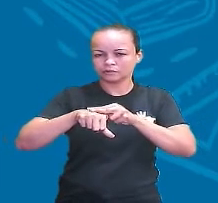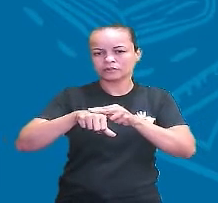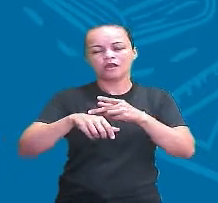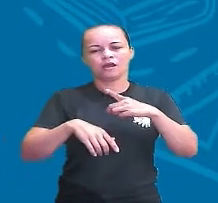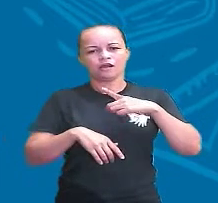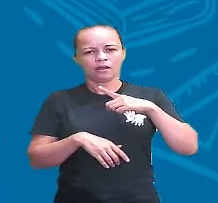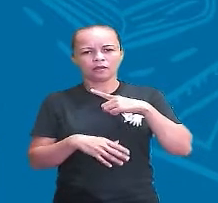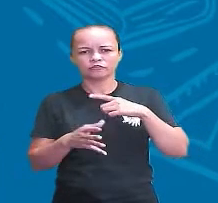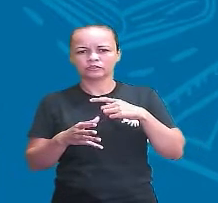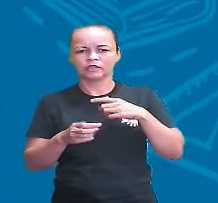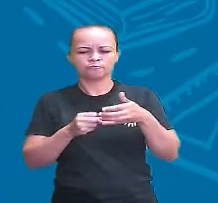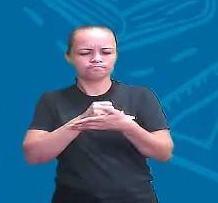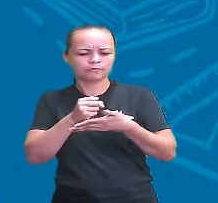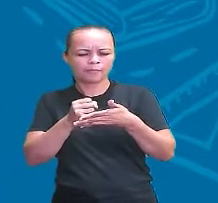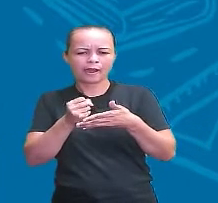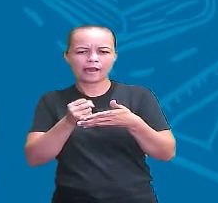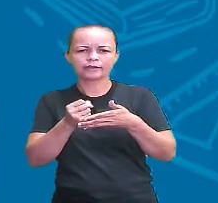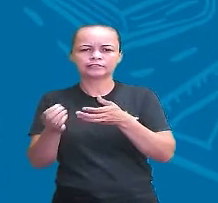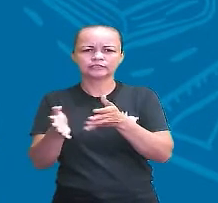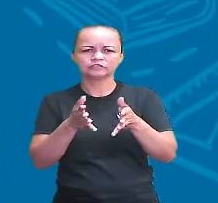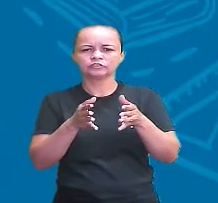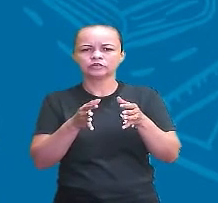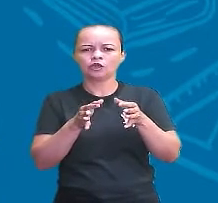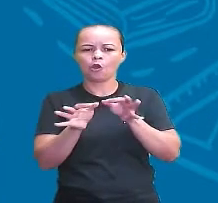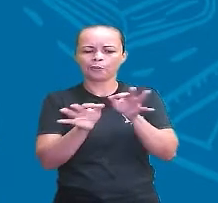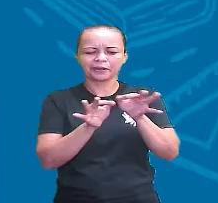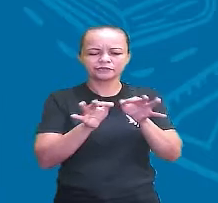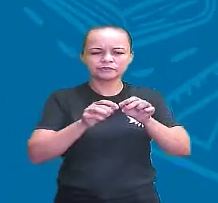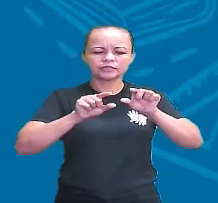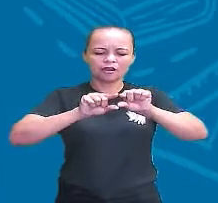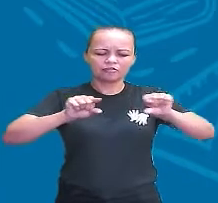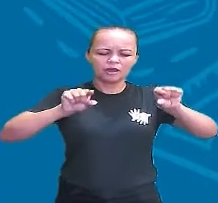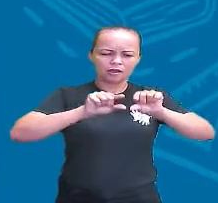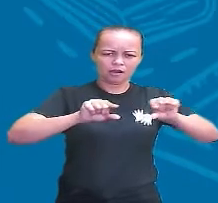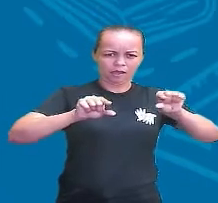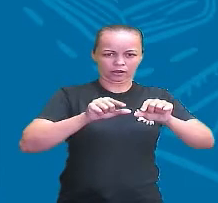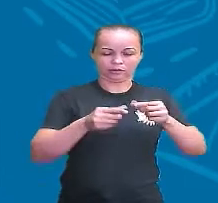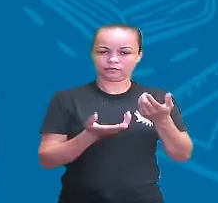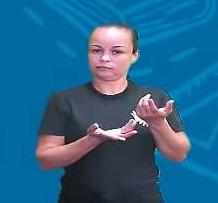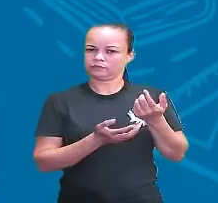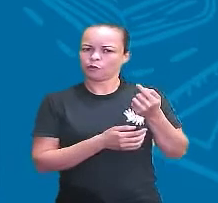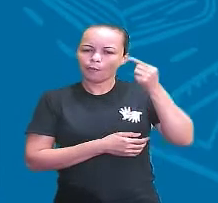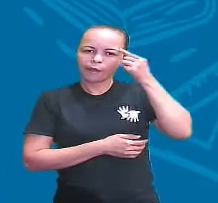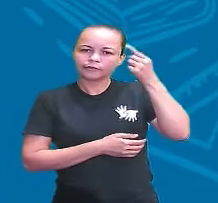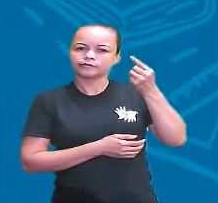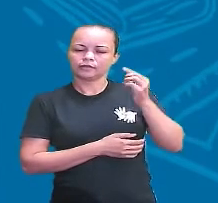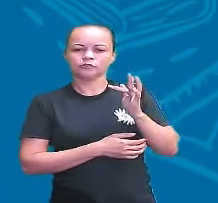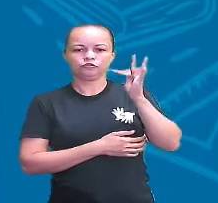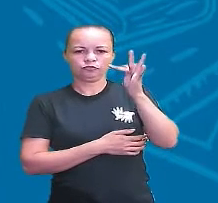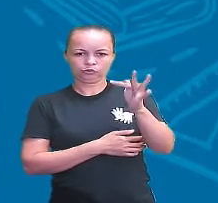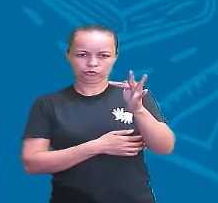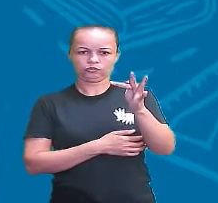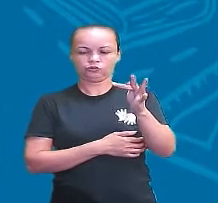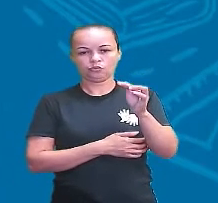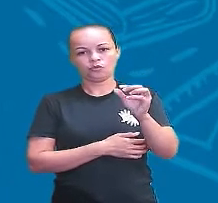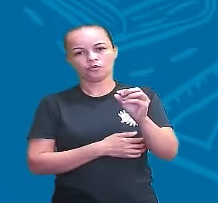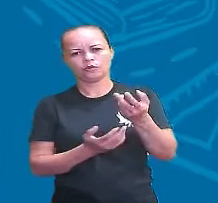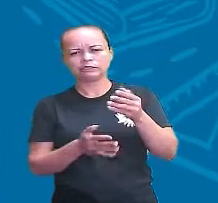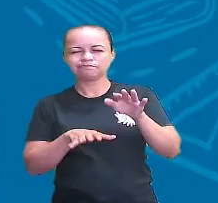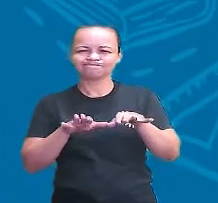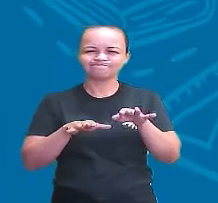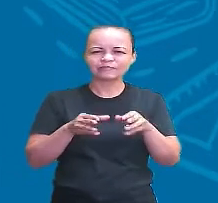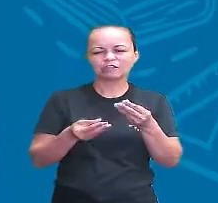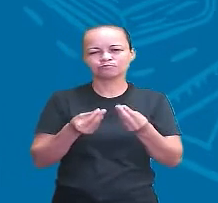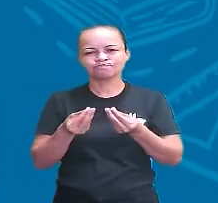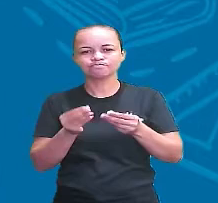base suficiente para você formar qualquer frase com ideia de futuro incerto, de probabilidade, certo? E aí a